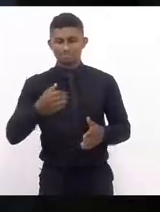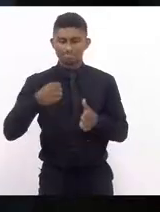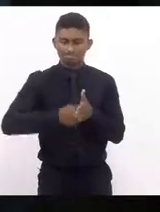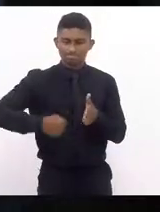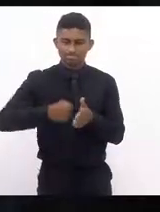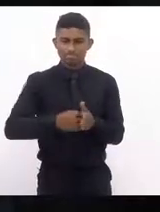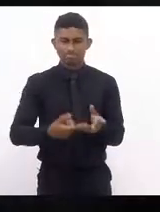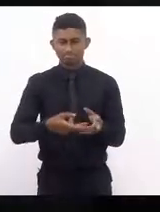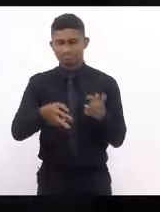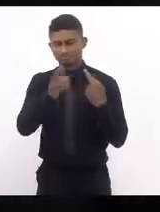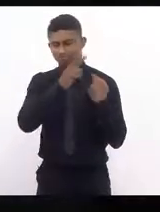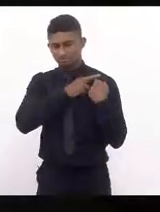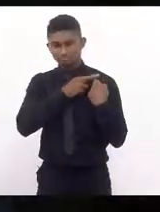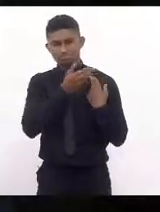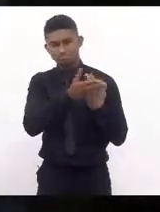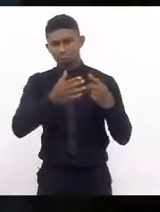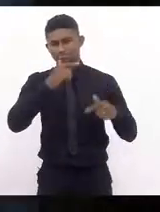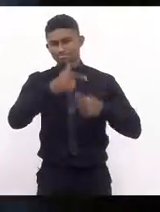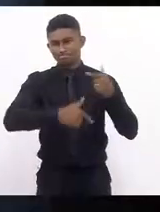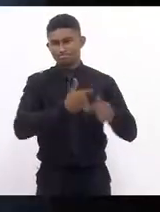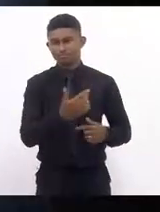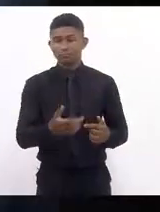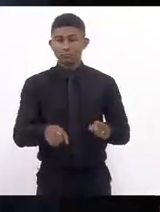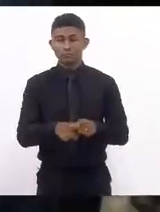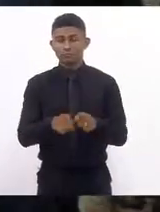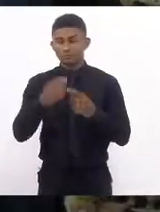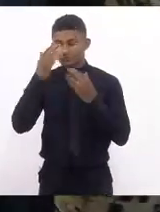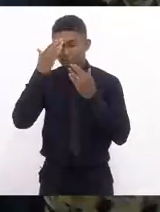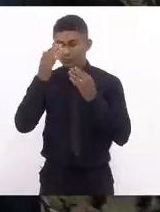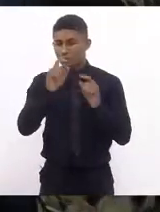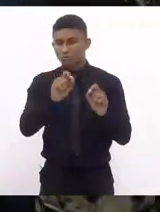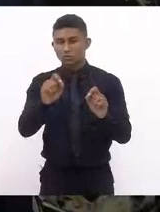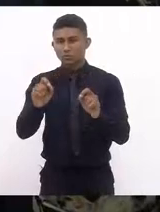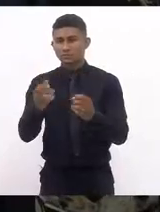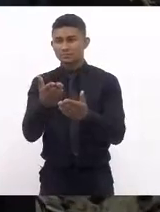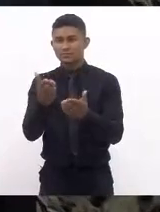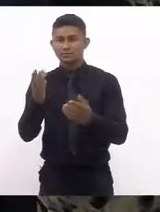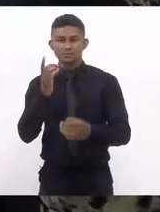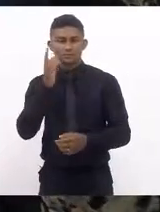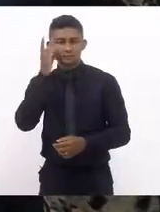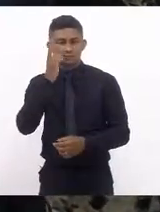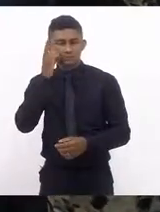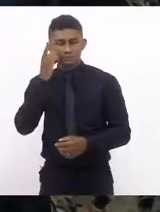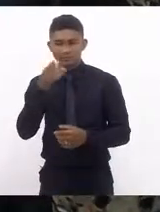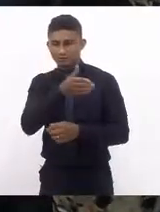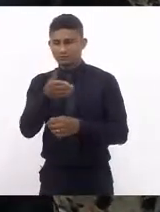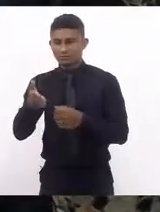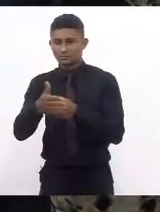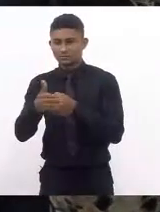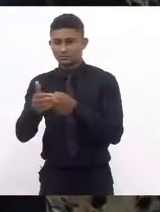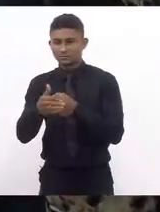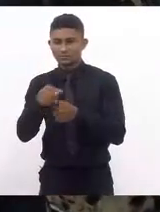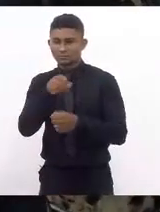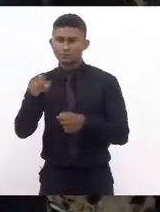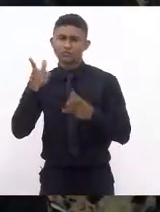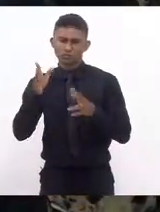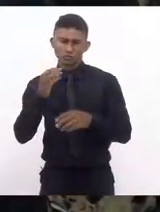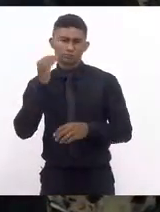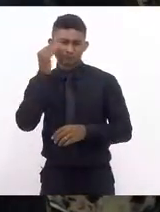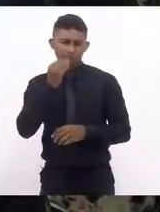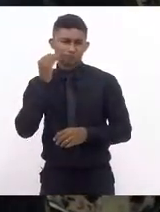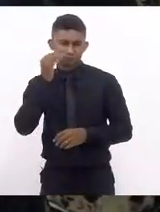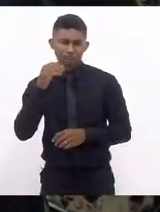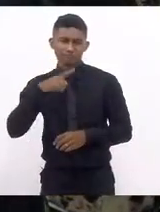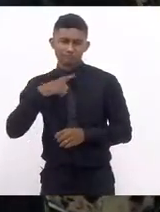muito comprometida agradeceu o carinho dos deputados mais experientes dessa casa